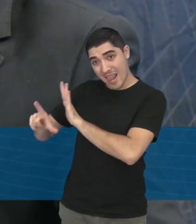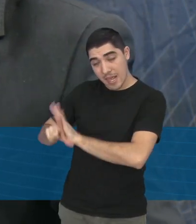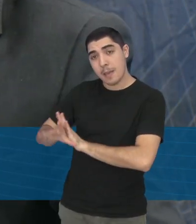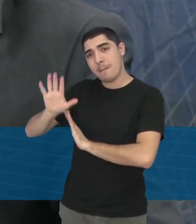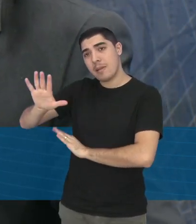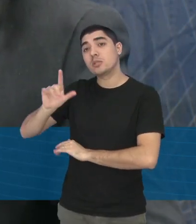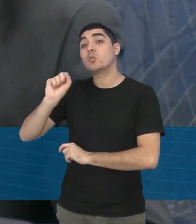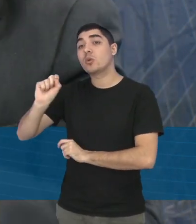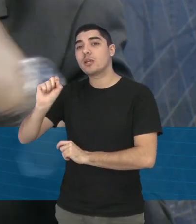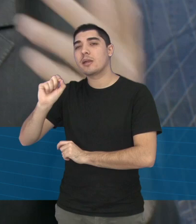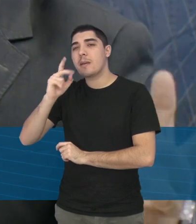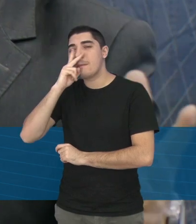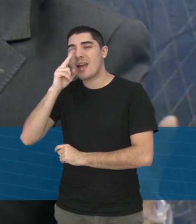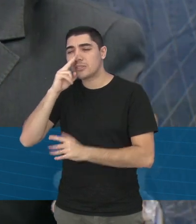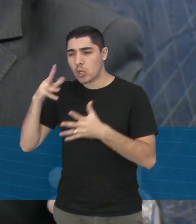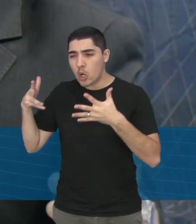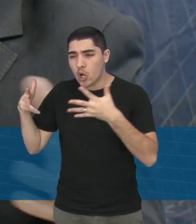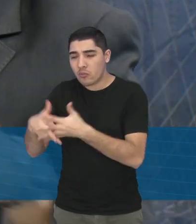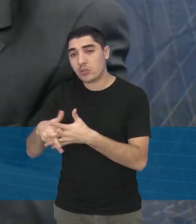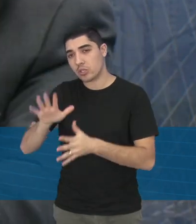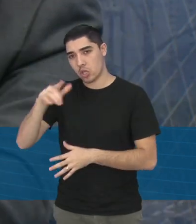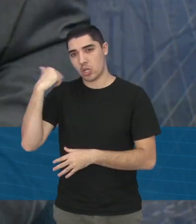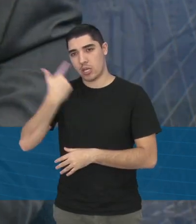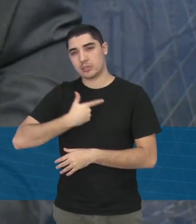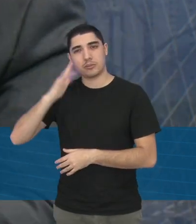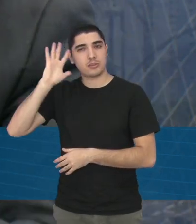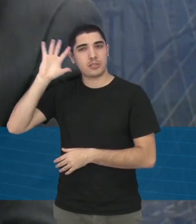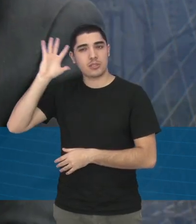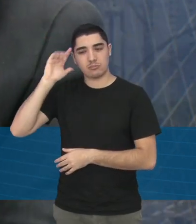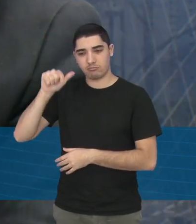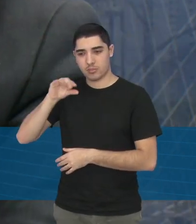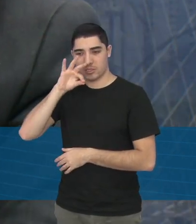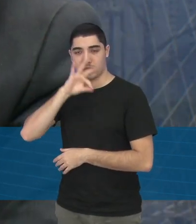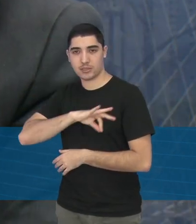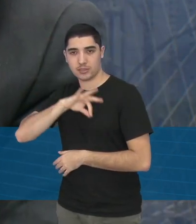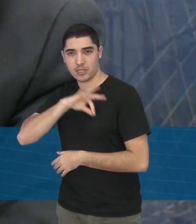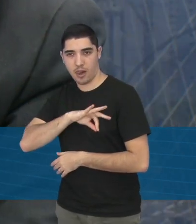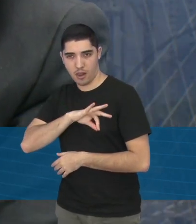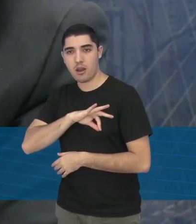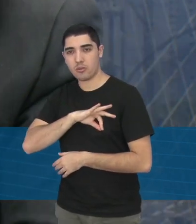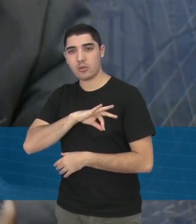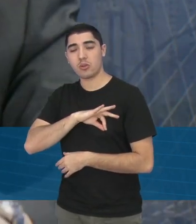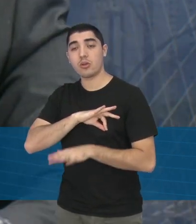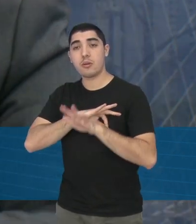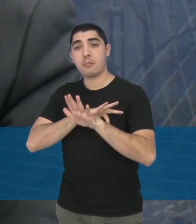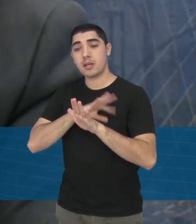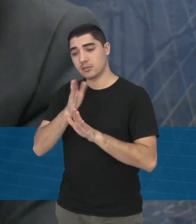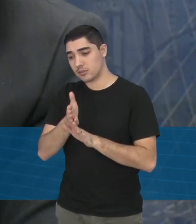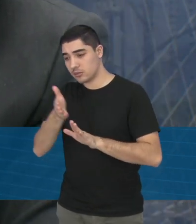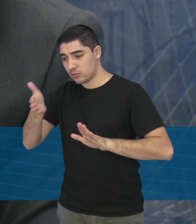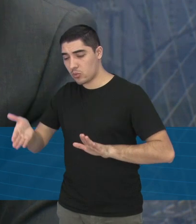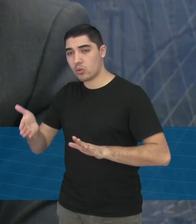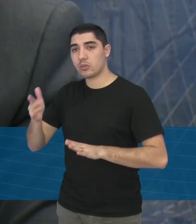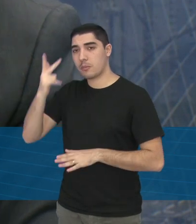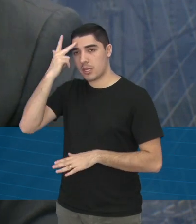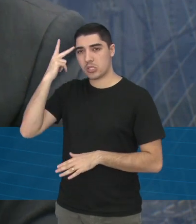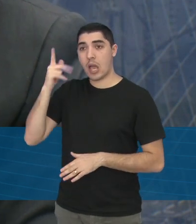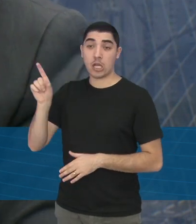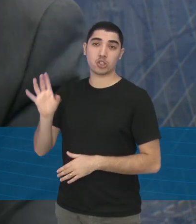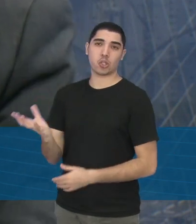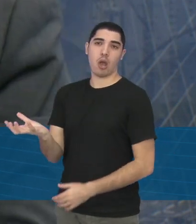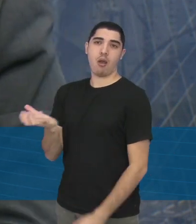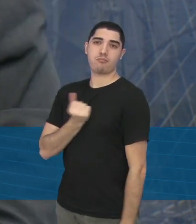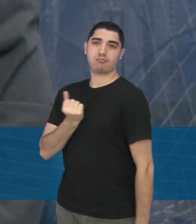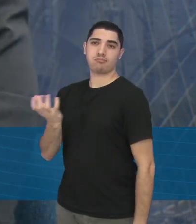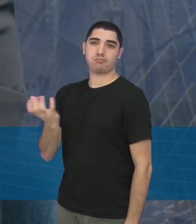nomenclatura. O que é salário, nós entendemos salário de determinada forma. Em um outro ponto, ela se transforma em remuneração.